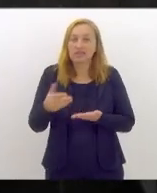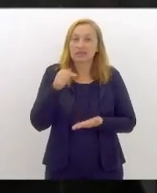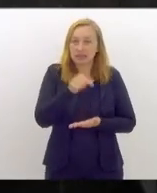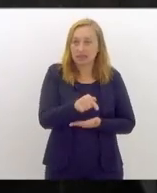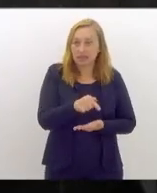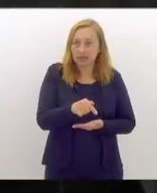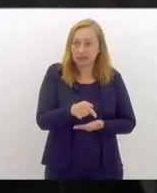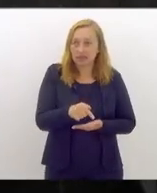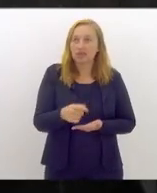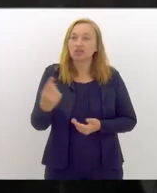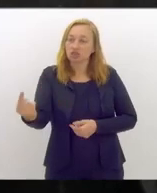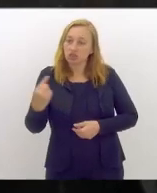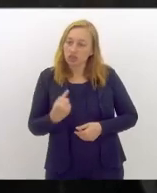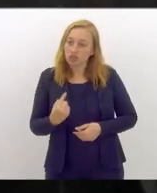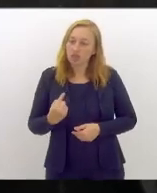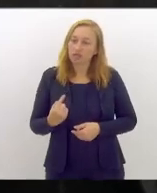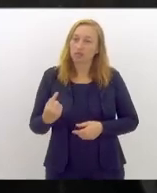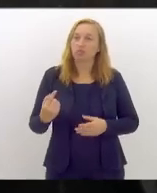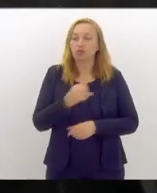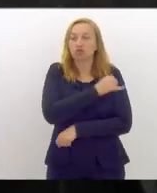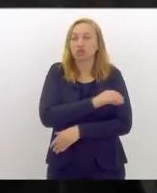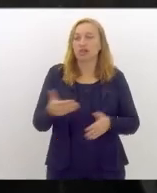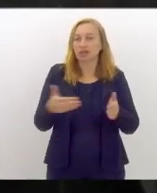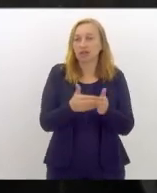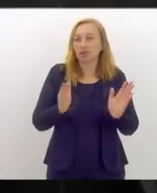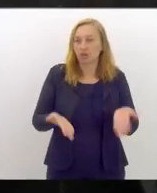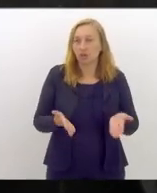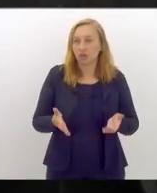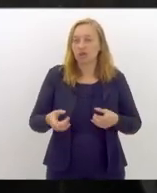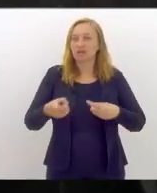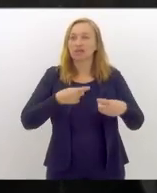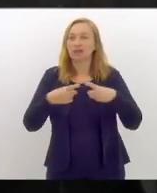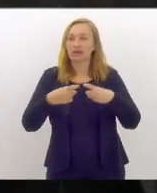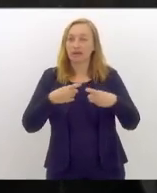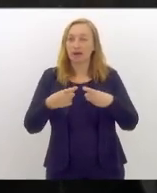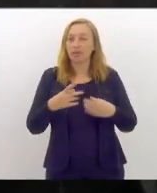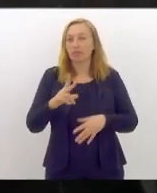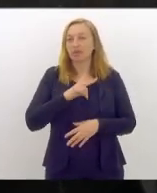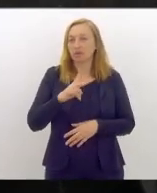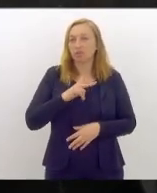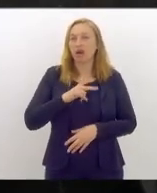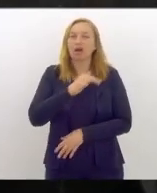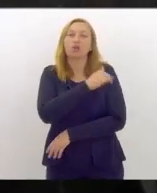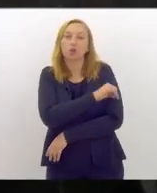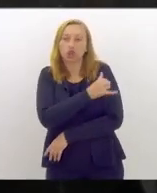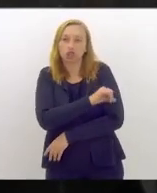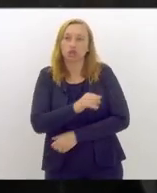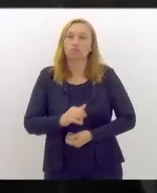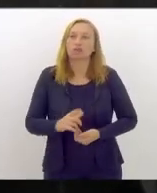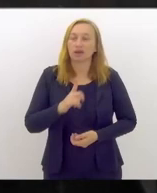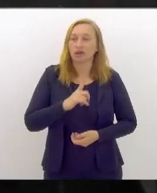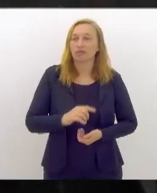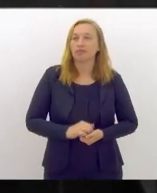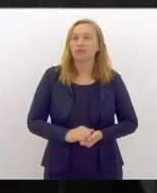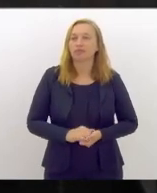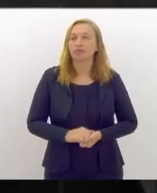vem para o Rio de Janeiro e continua até hoje essa guerra particular que o Rio de Janeiro é